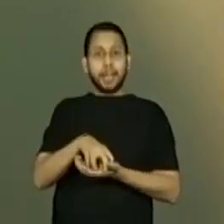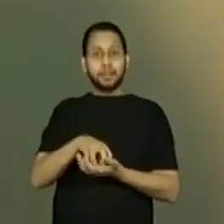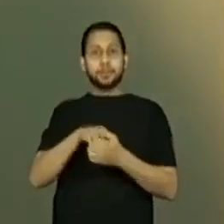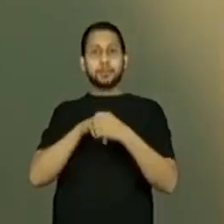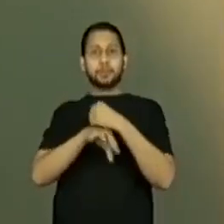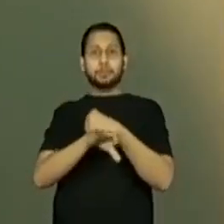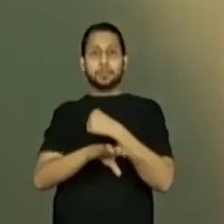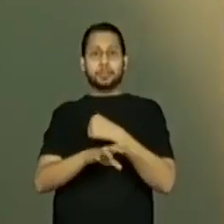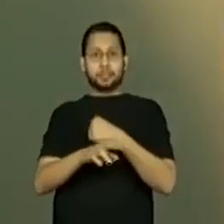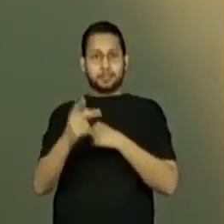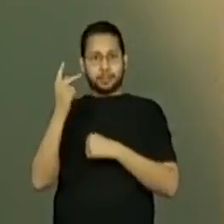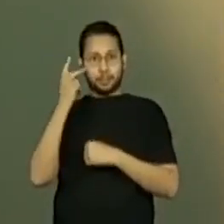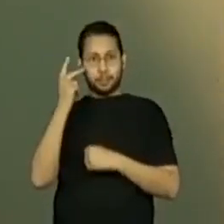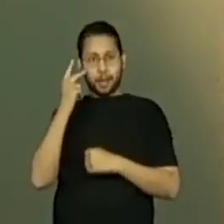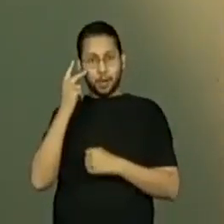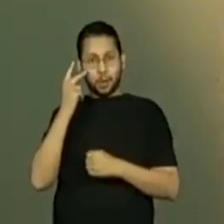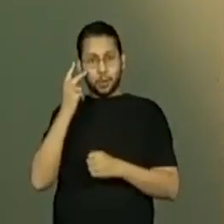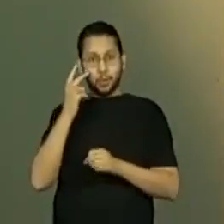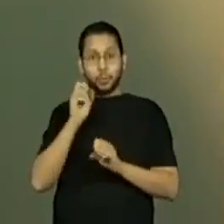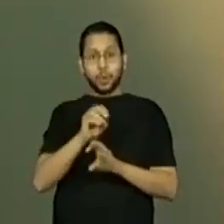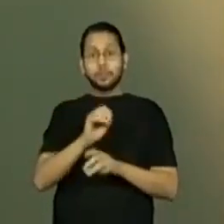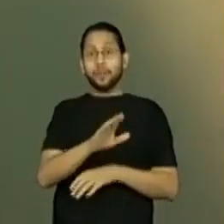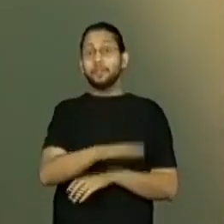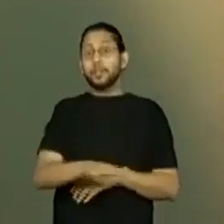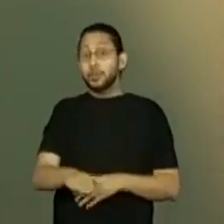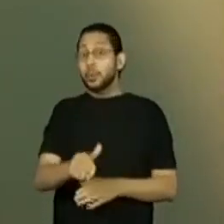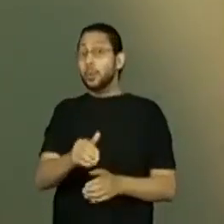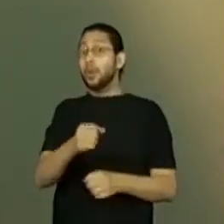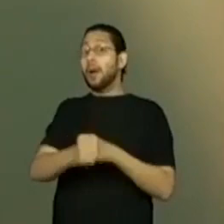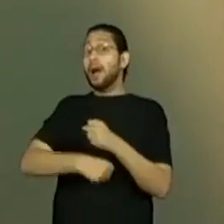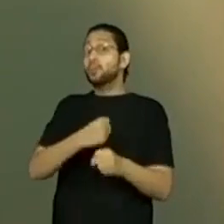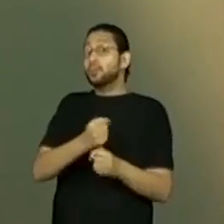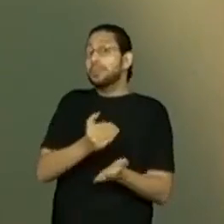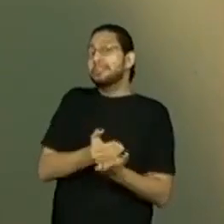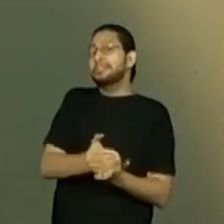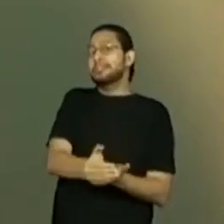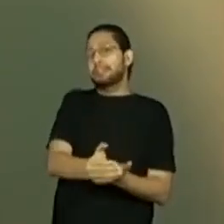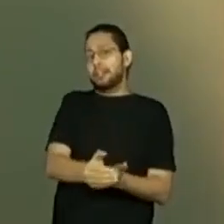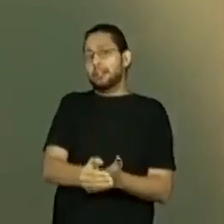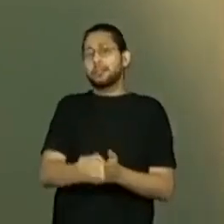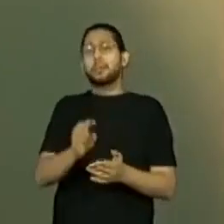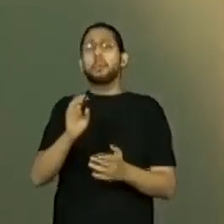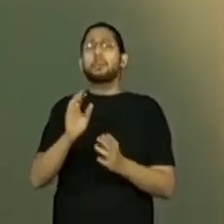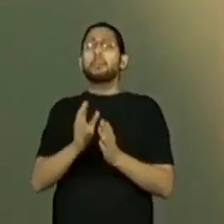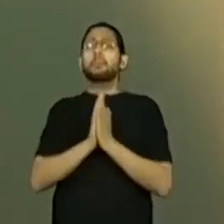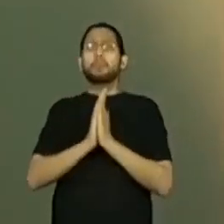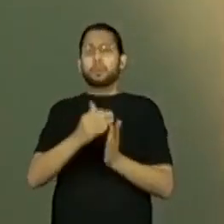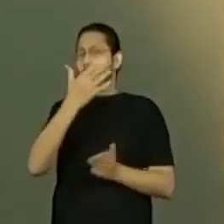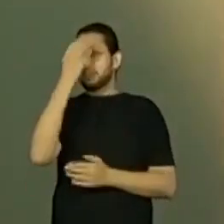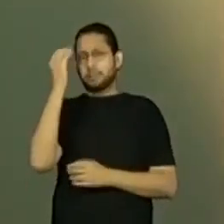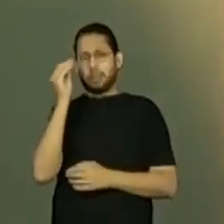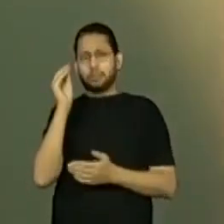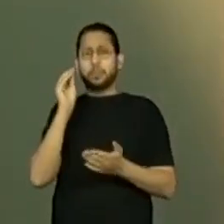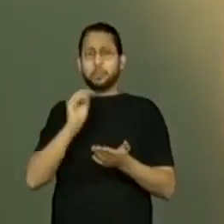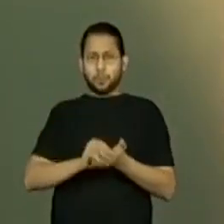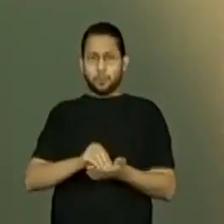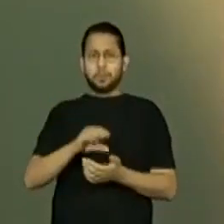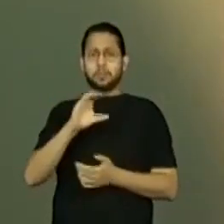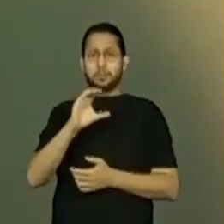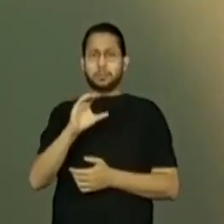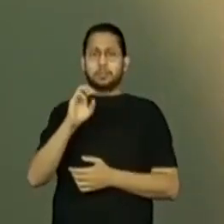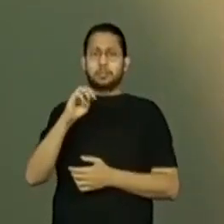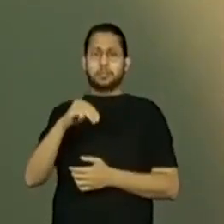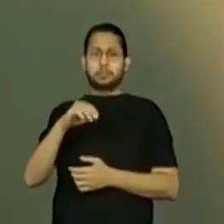e Anos Iniciais, tá? Não se esqueçam de digitar Centro de Mídias de São Paulo,